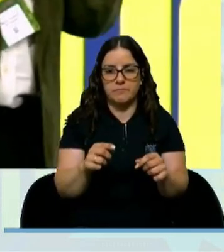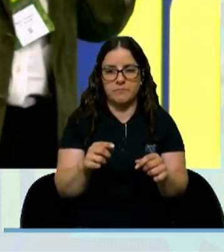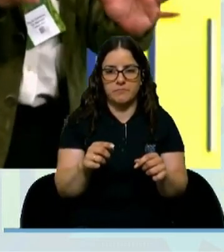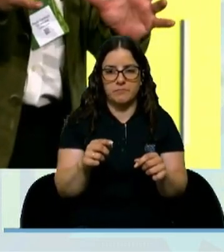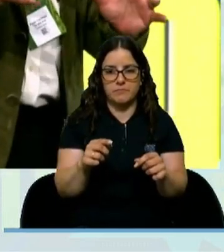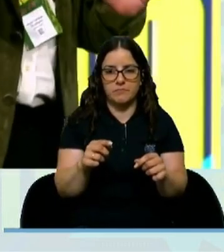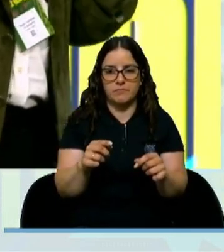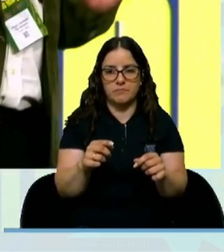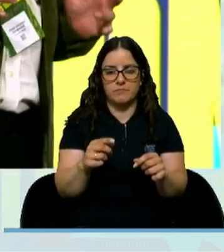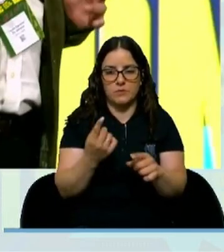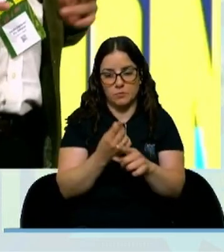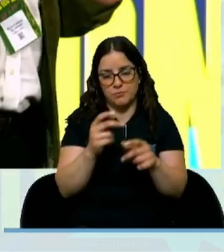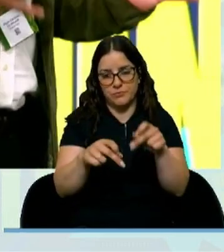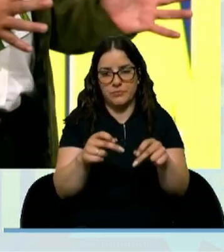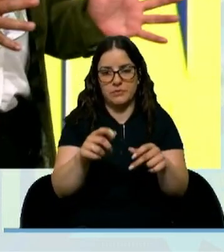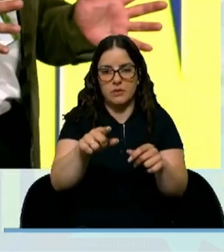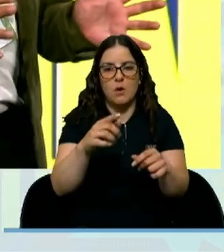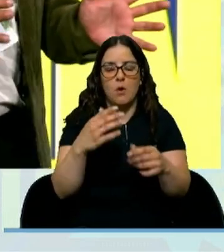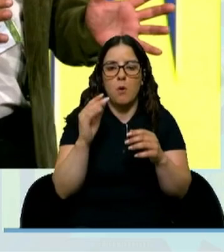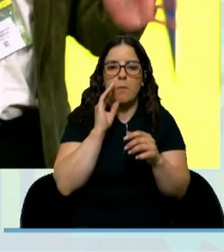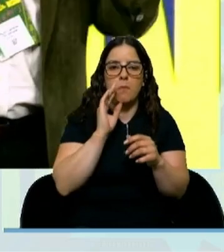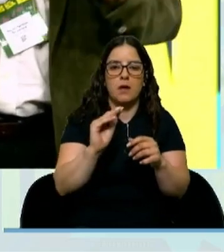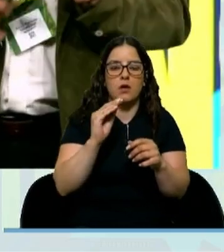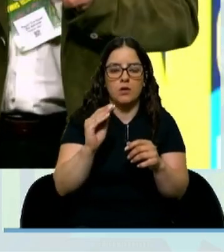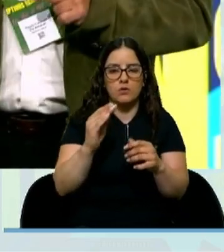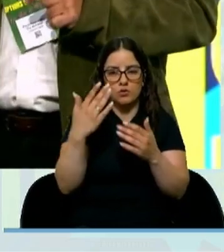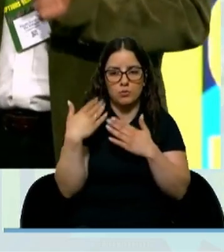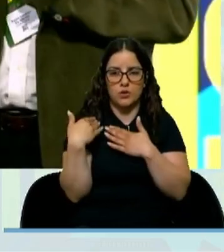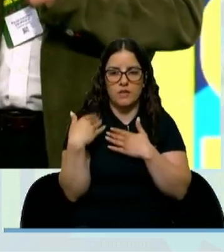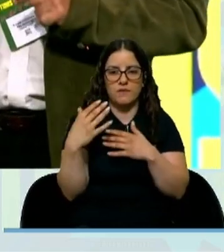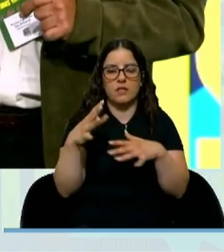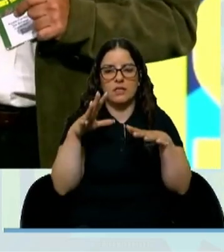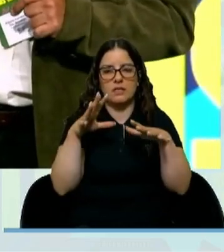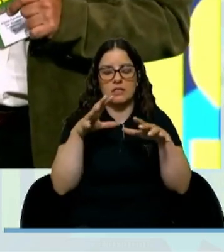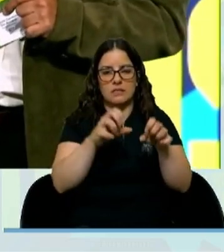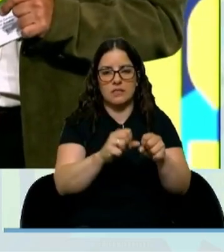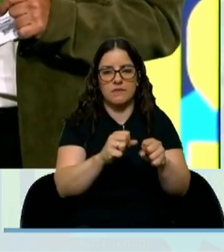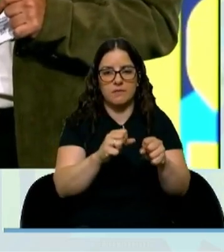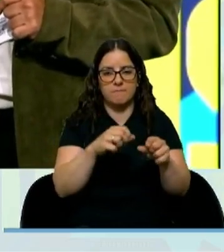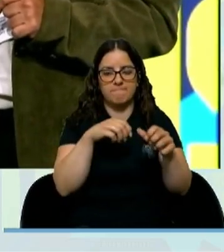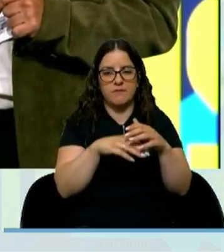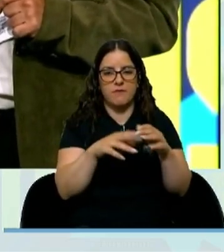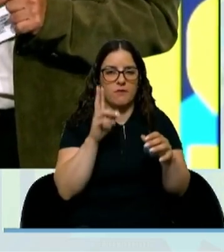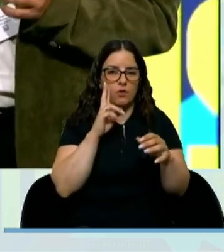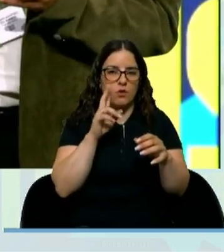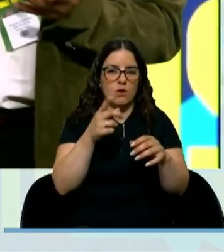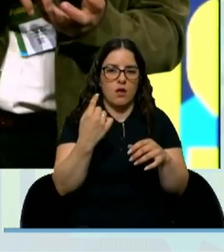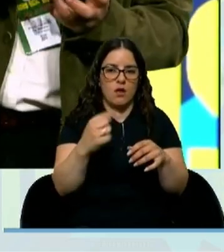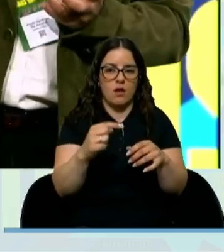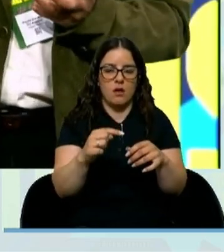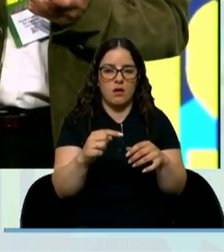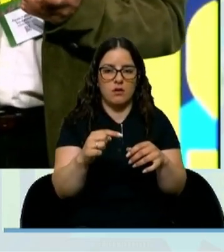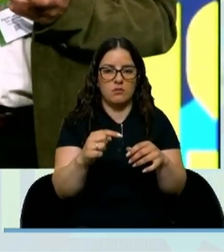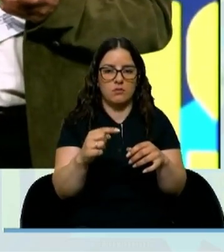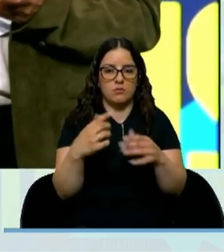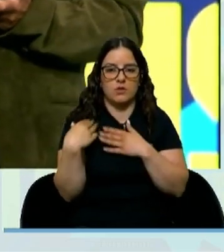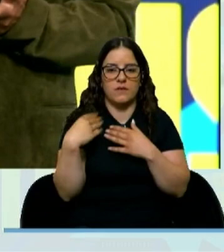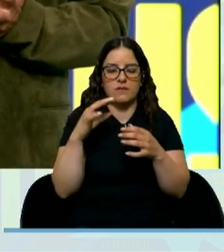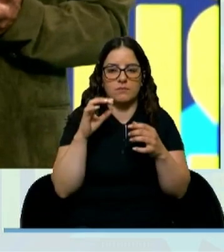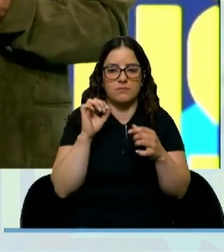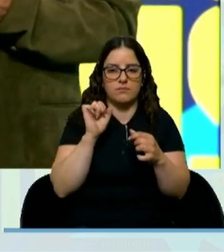é responsável pela reserva de valor que nós lá temos. E é responsável perante a sociedade, perante os reguladores. Mas se o dinheiro sair do